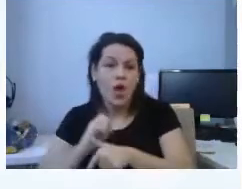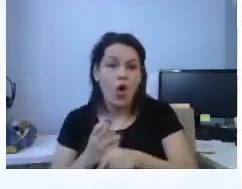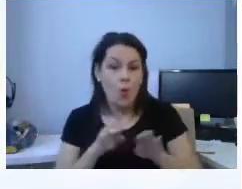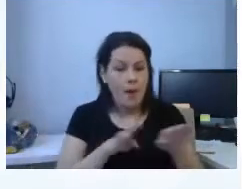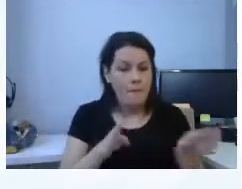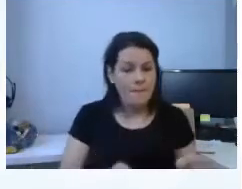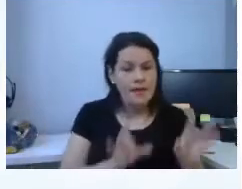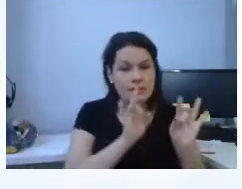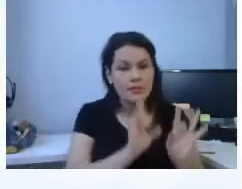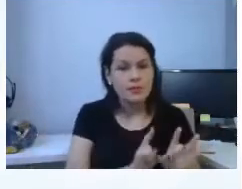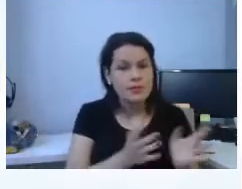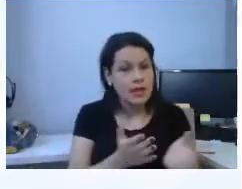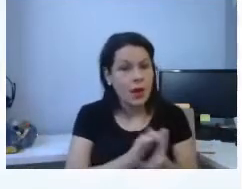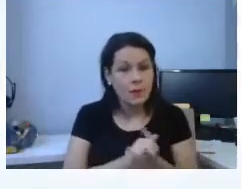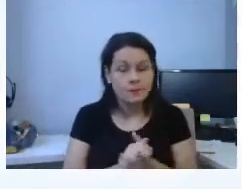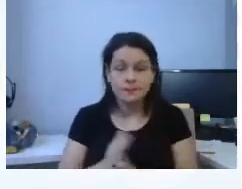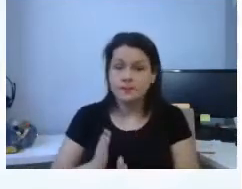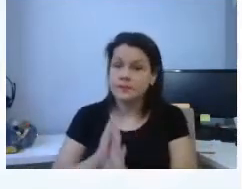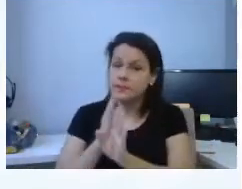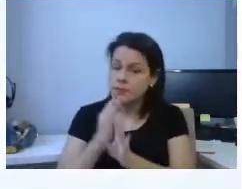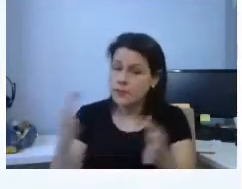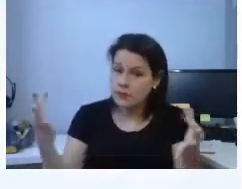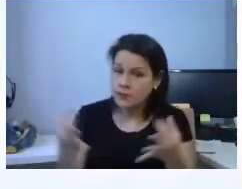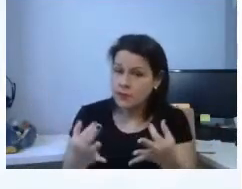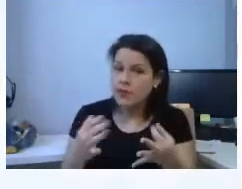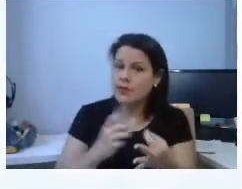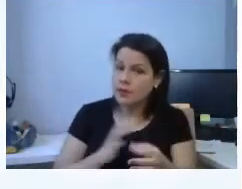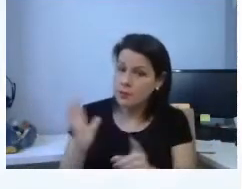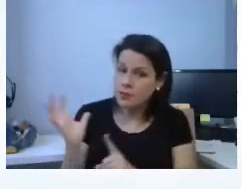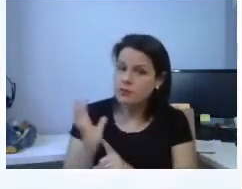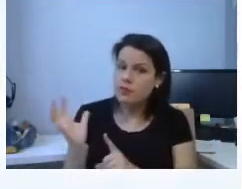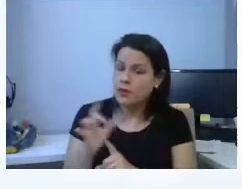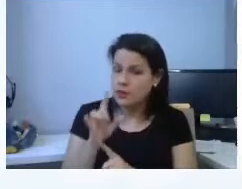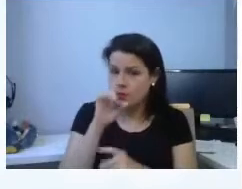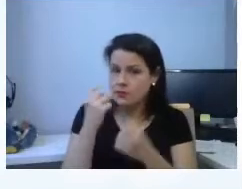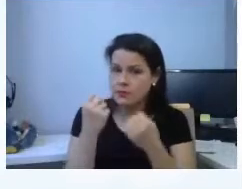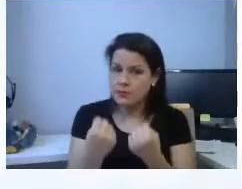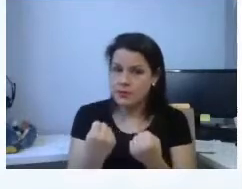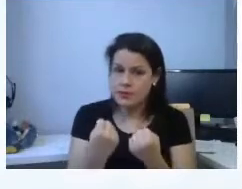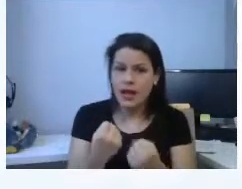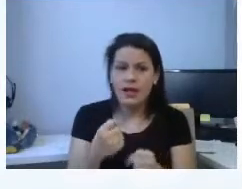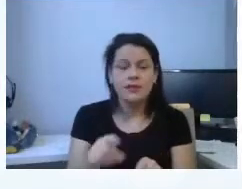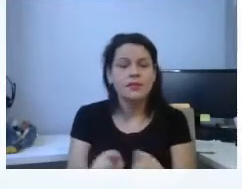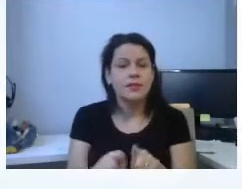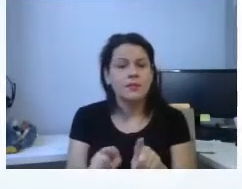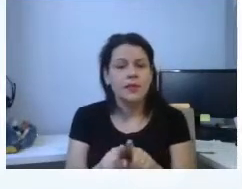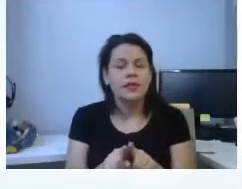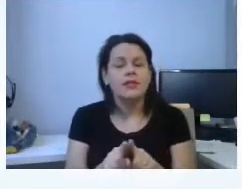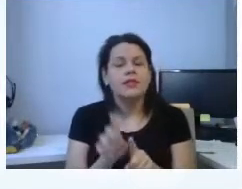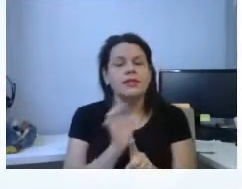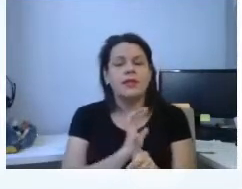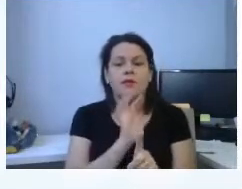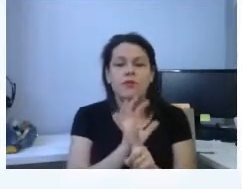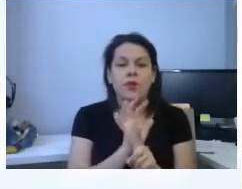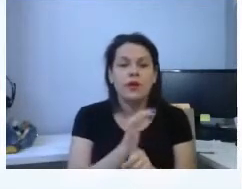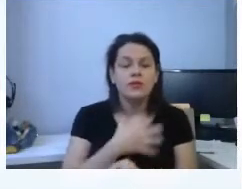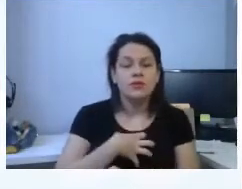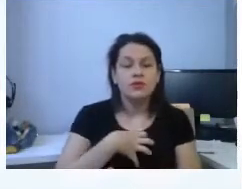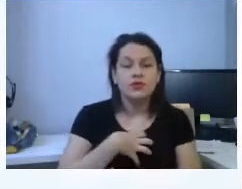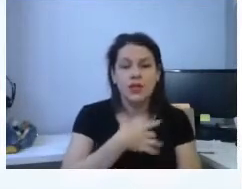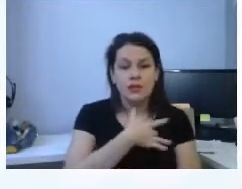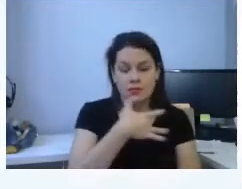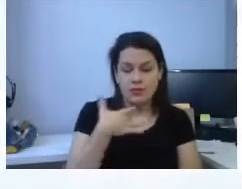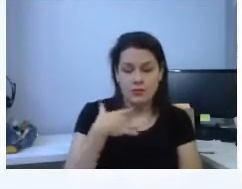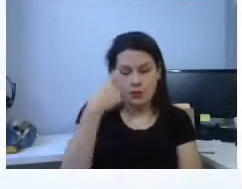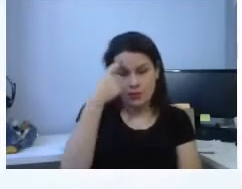mais. Isso certamente tem um impacto muito grande, seja na condição de vida e de saúde